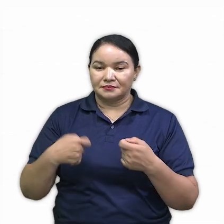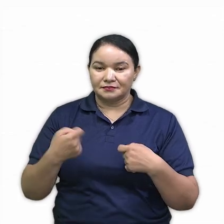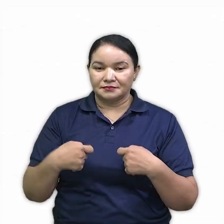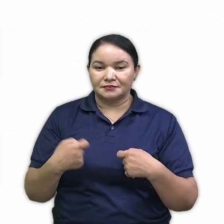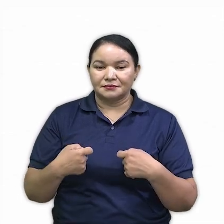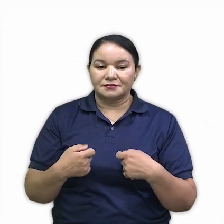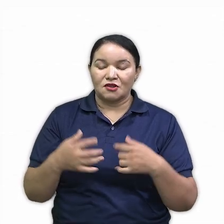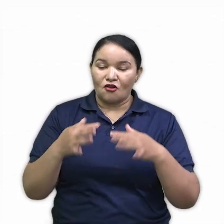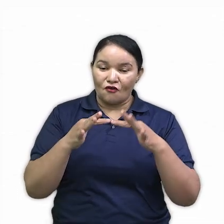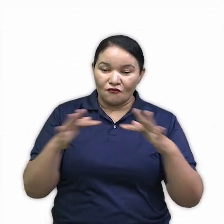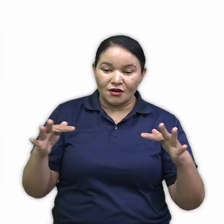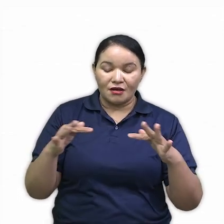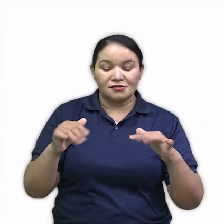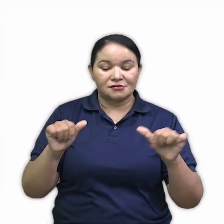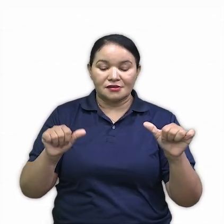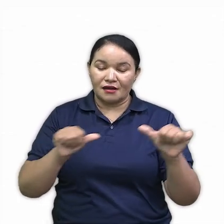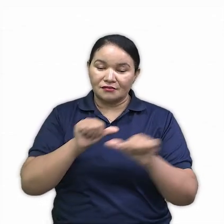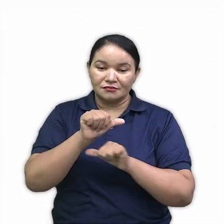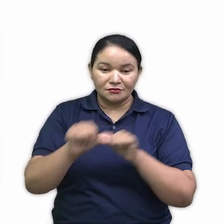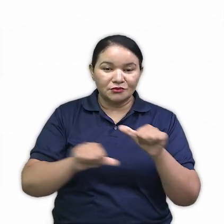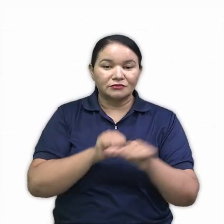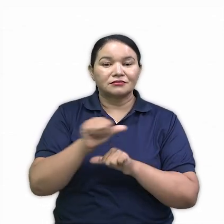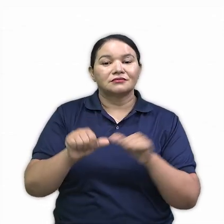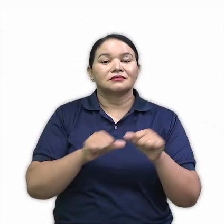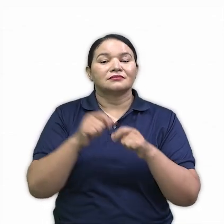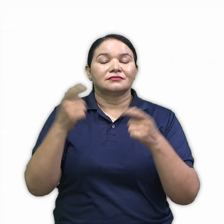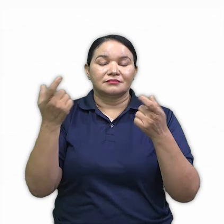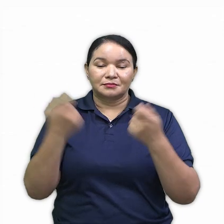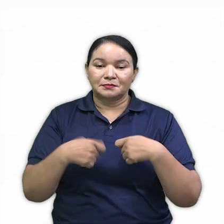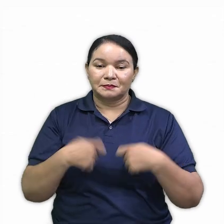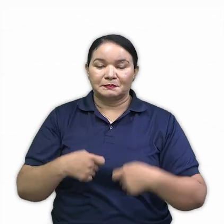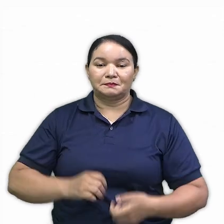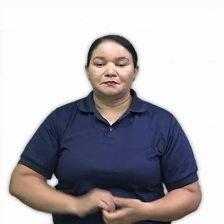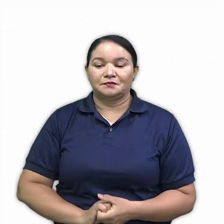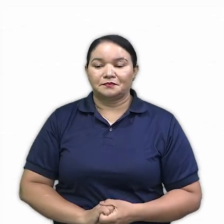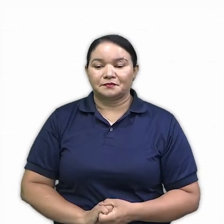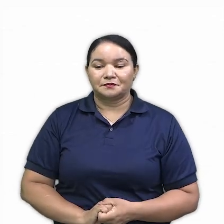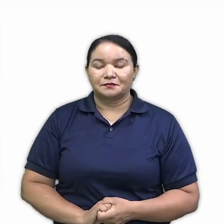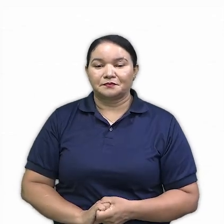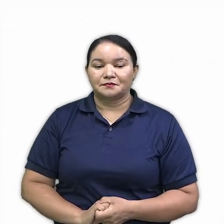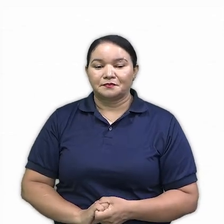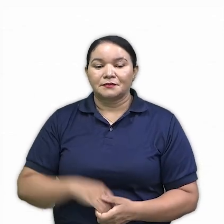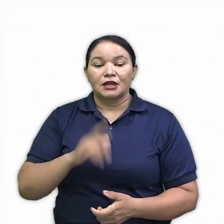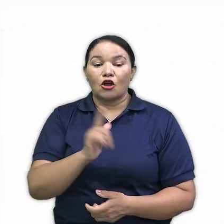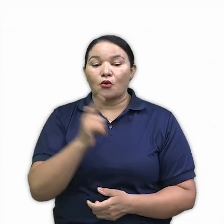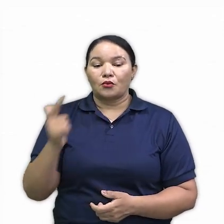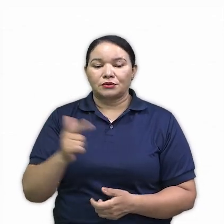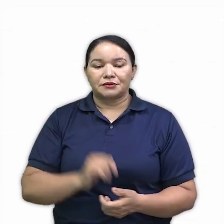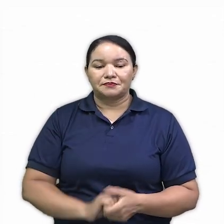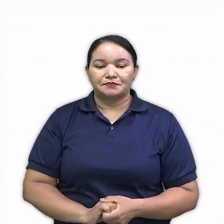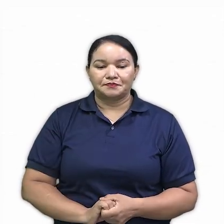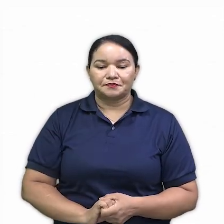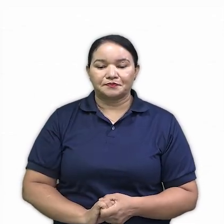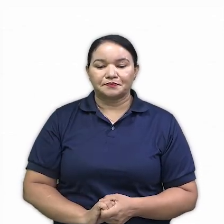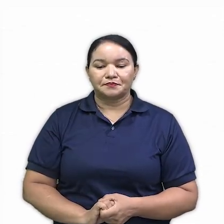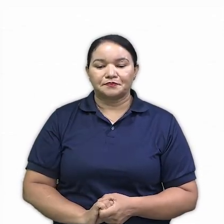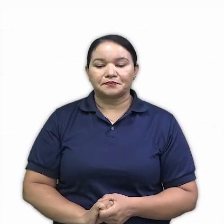temos que evitar e trocar, né, essas questões aí. Vamos ver outra aqui? Vamos